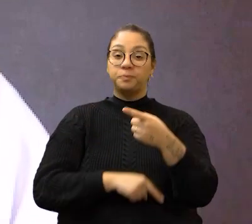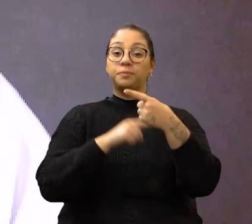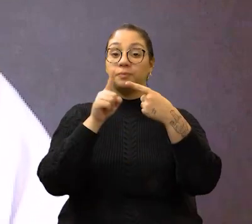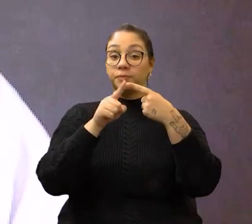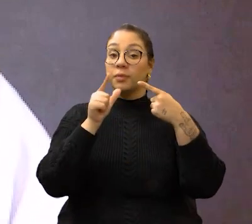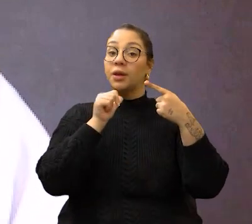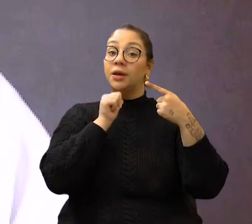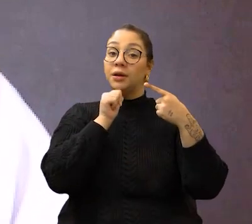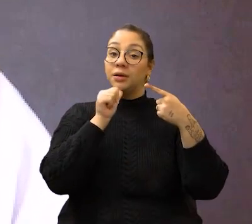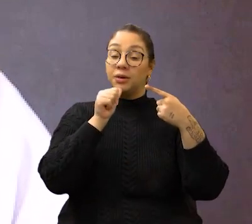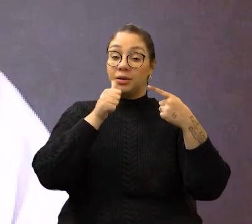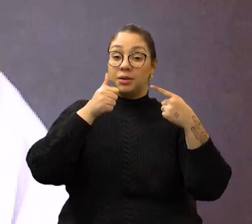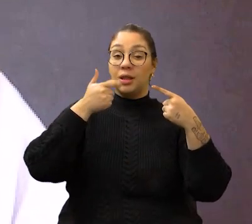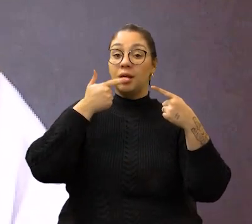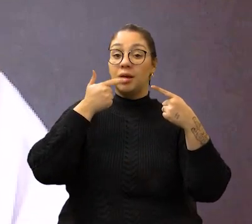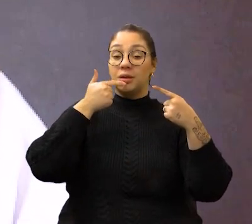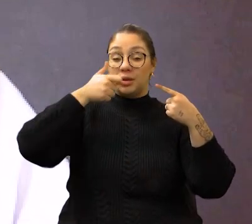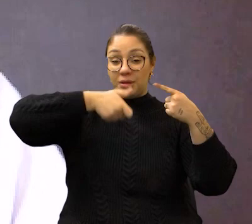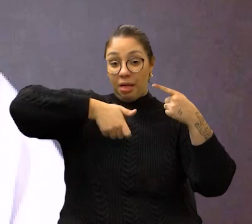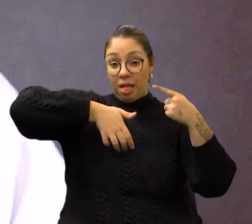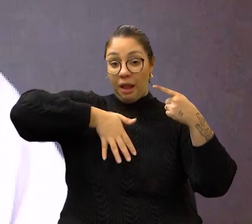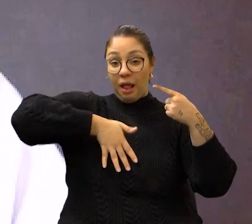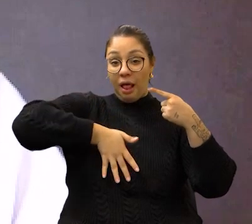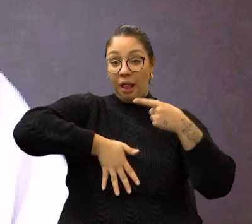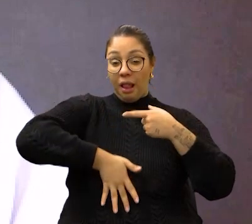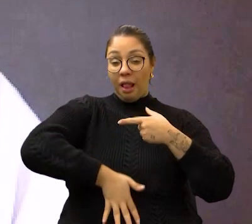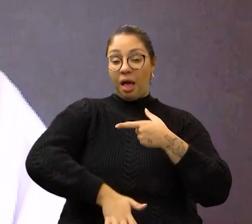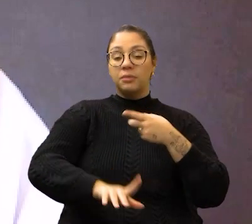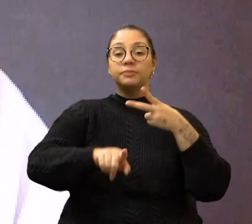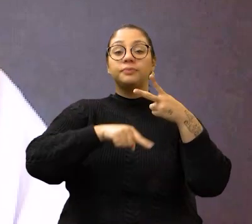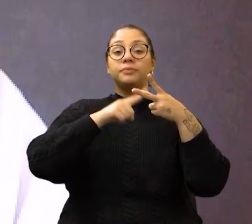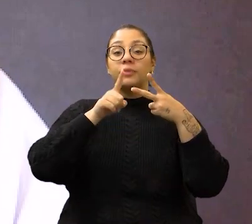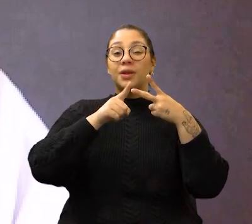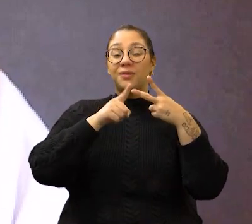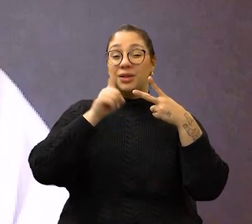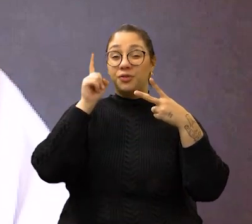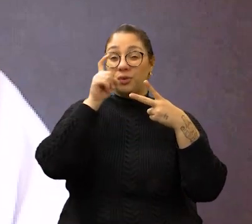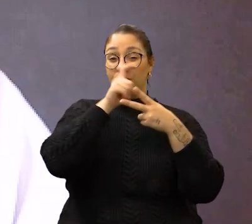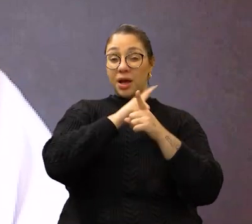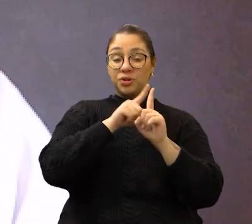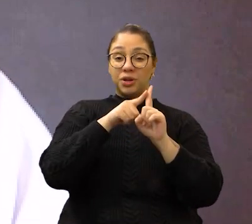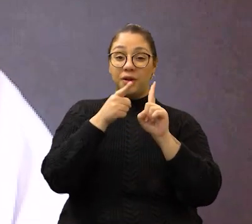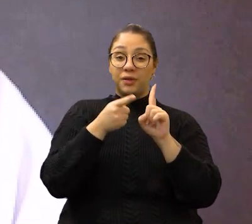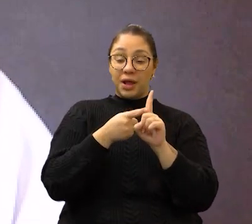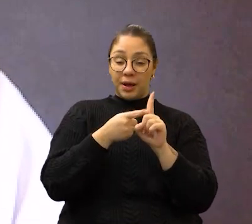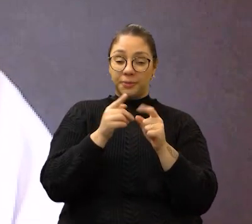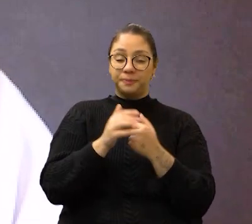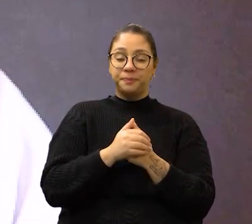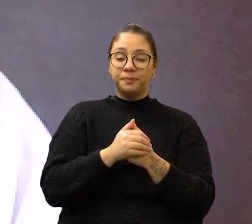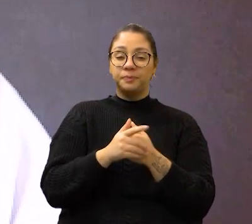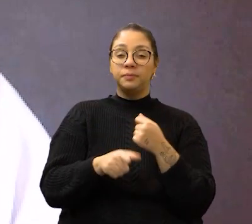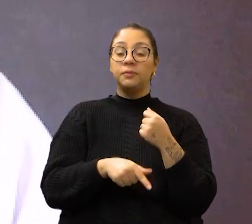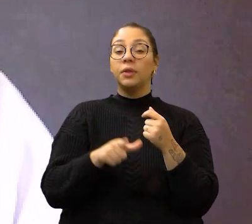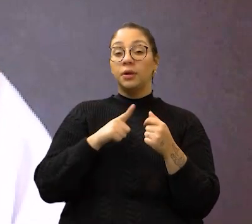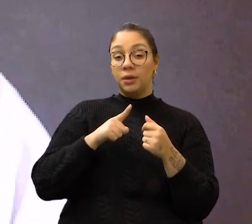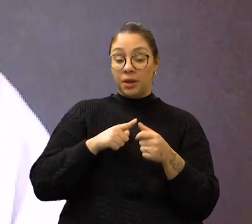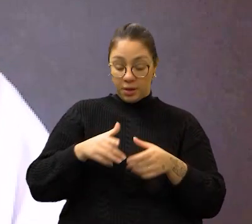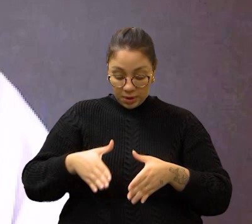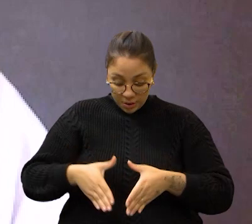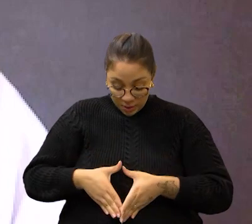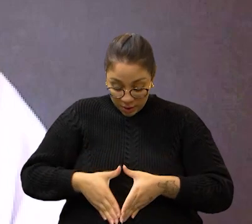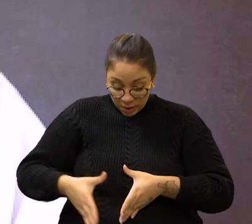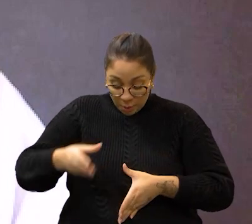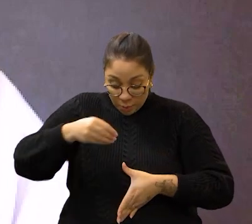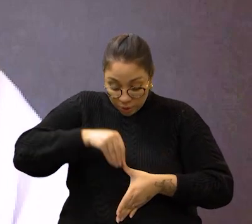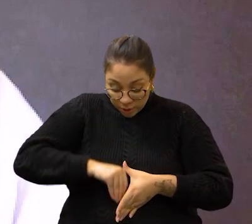sangramento uterino aumentado e a dificuldade para engravidar. Como esse primeiro mioma que eu citei, ele pode crescer para dentro da